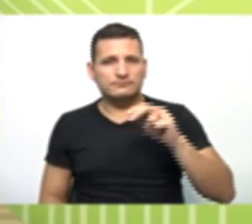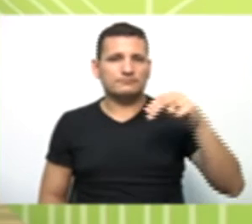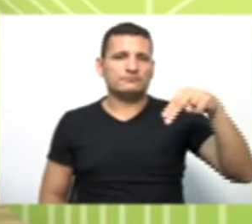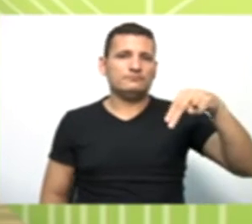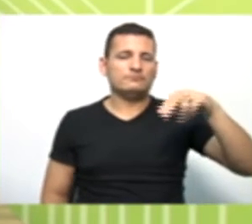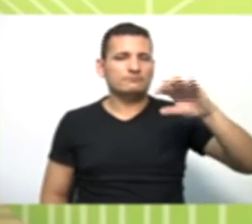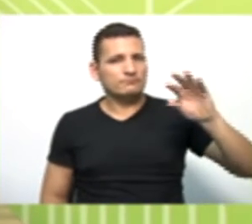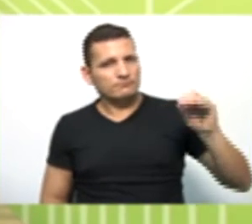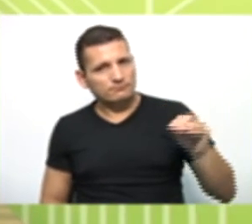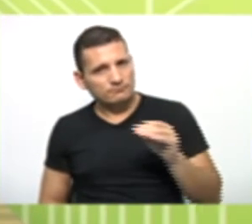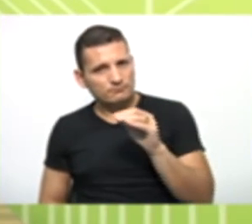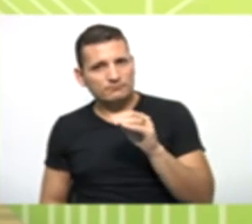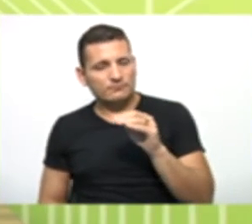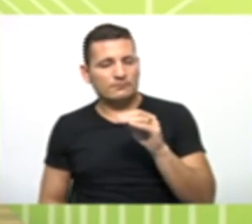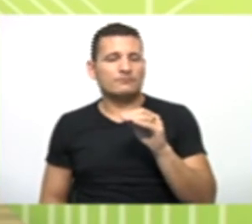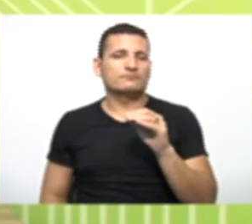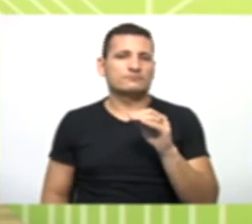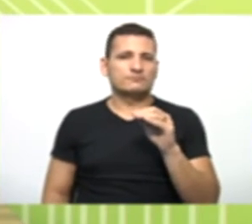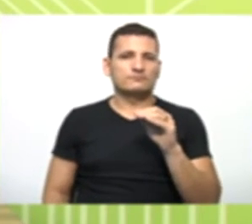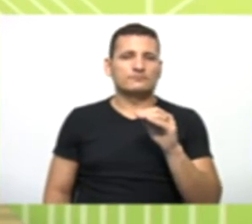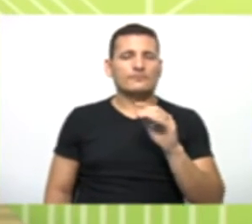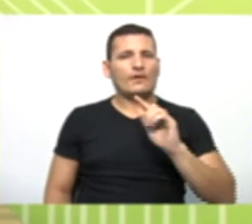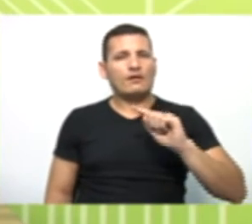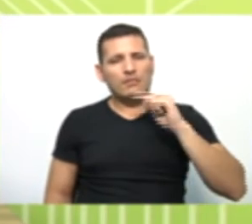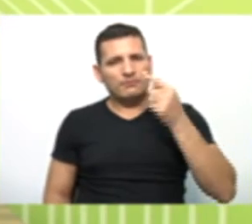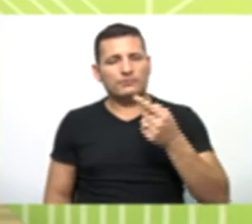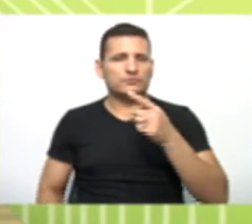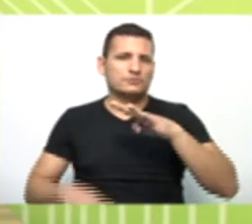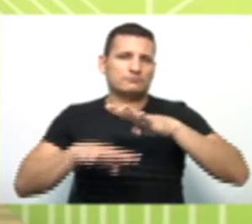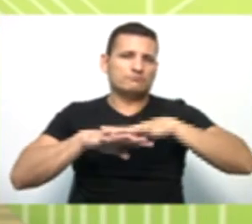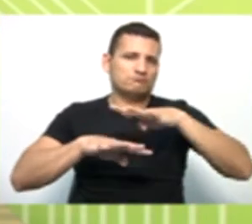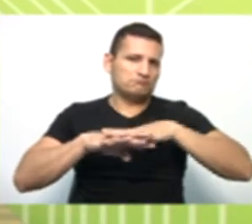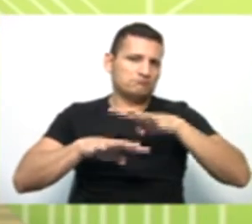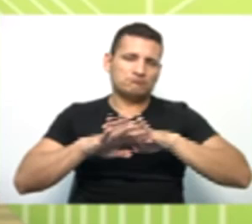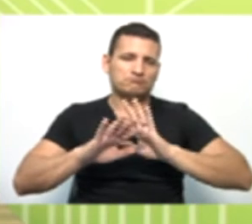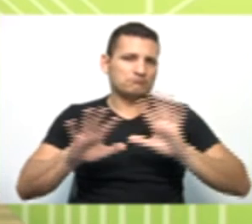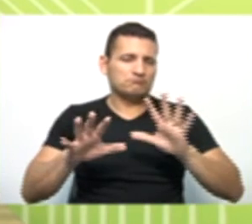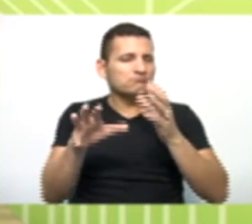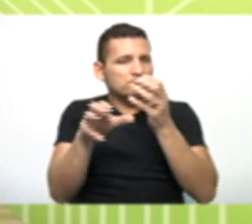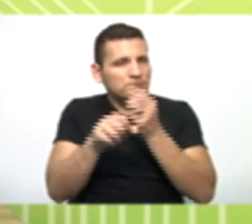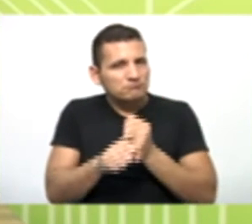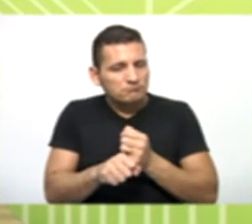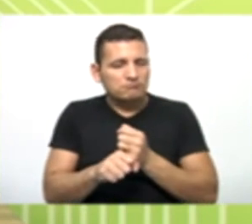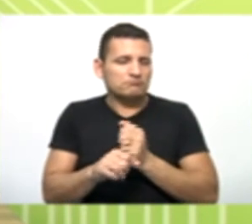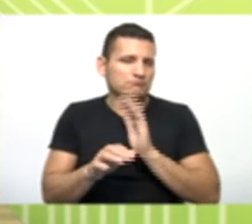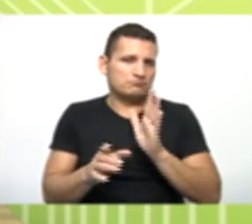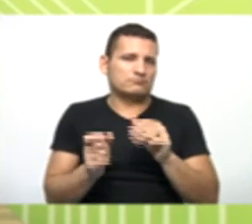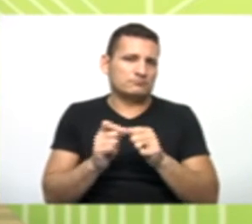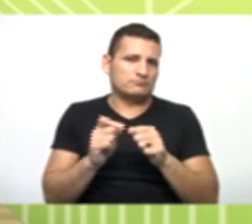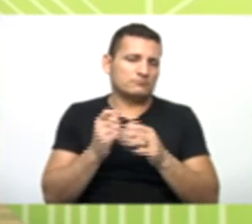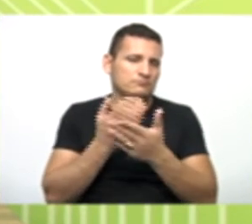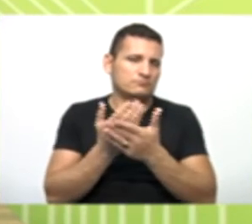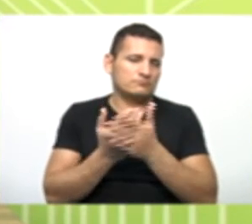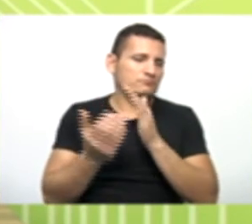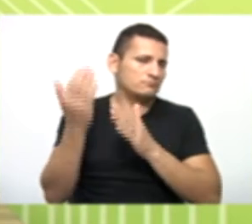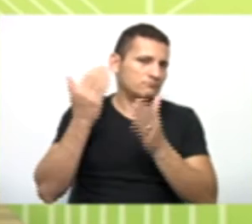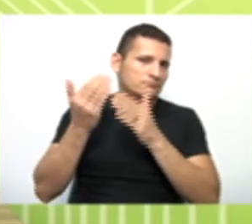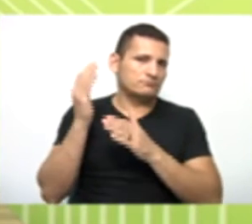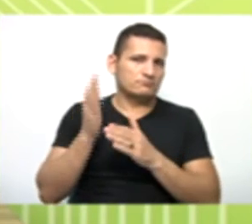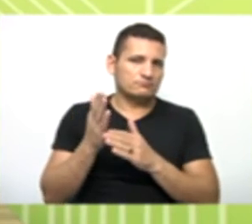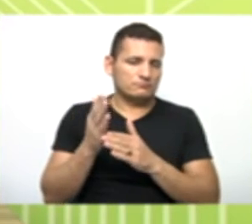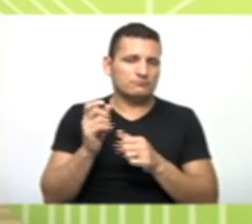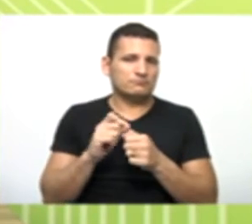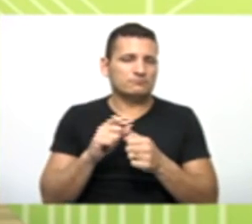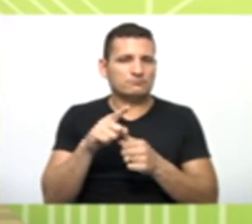no quadradinho do N. E aí, fazer os cálculos que a gente já fez em algumas aulas anteriores, né? A gente fazer esses